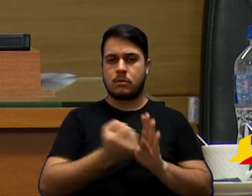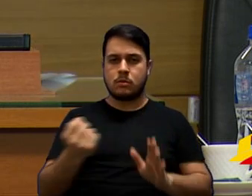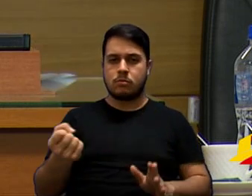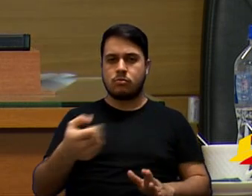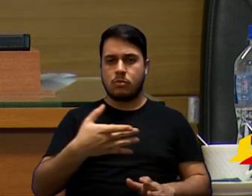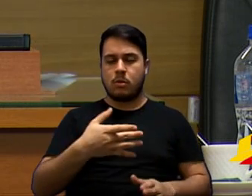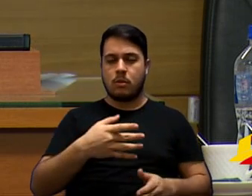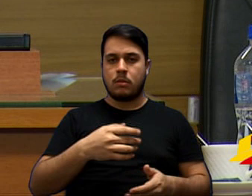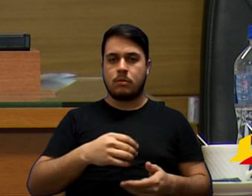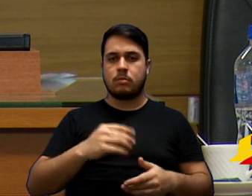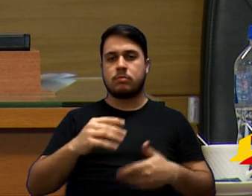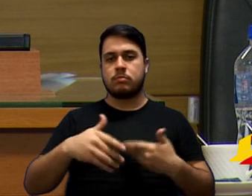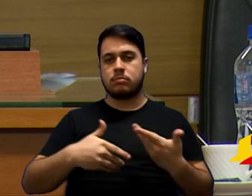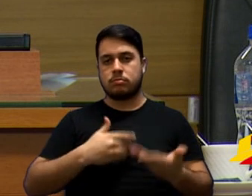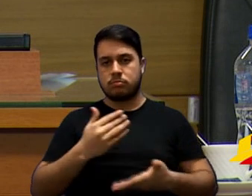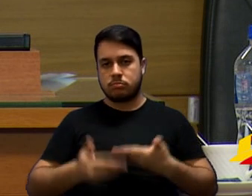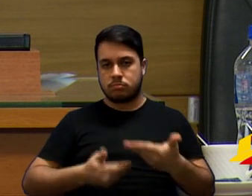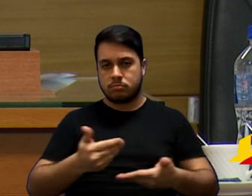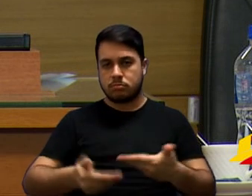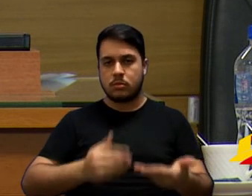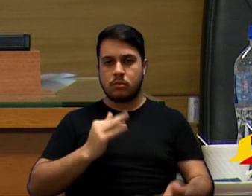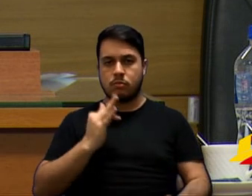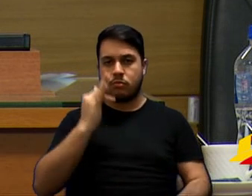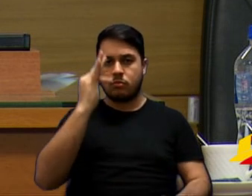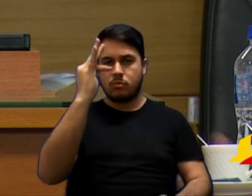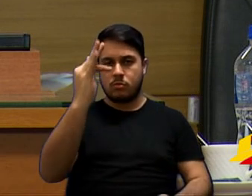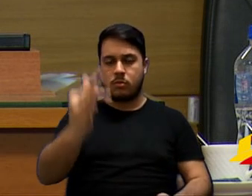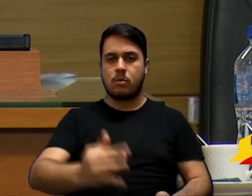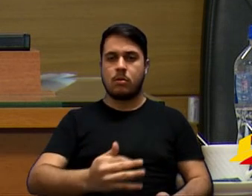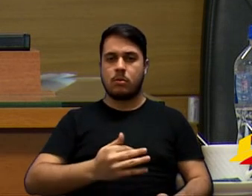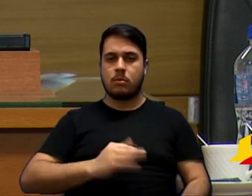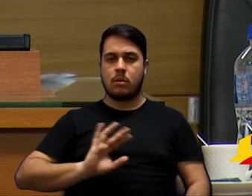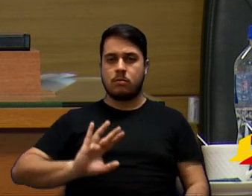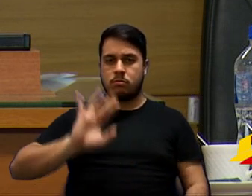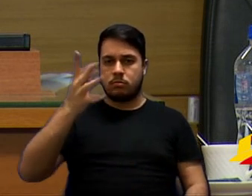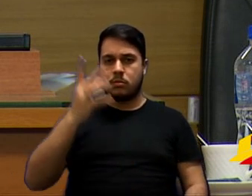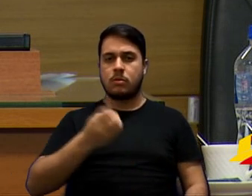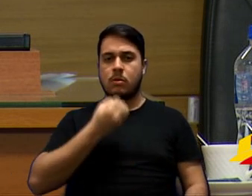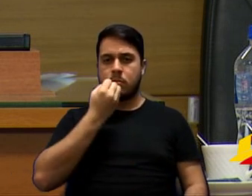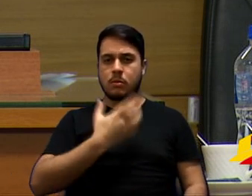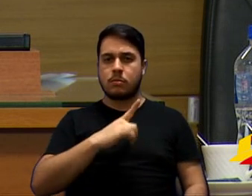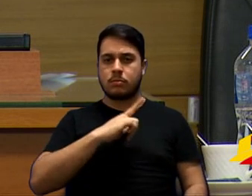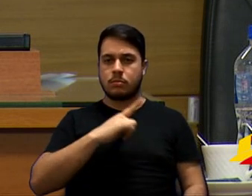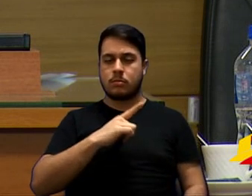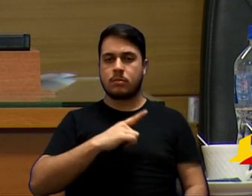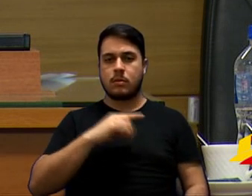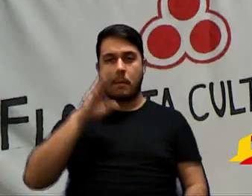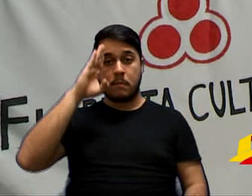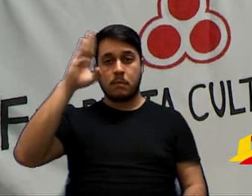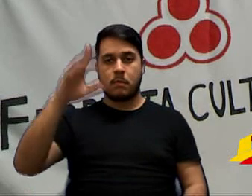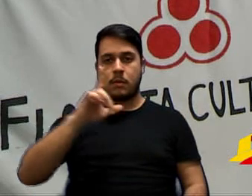a gente tenha resultados positivos para o meio ambiente e principalmente pelas nossas nascentes obrigado